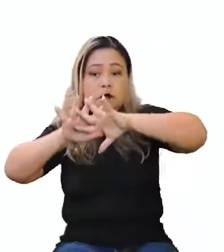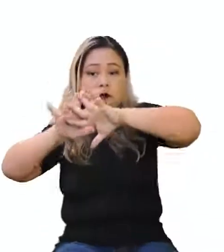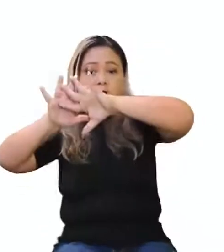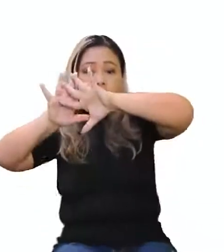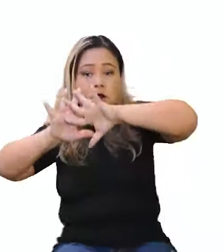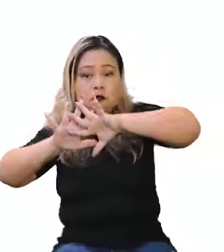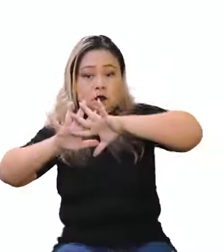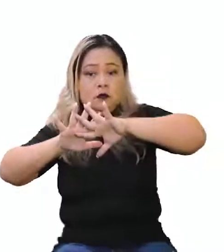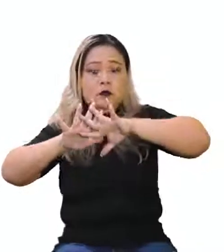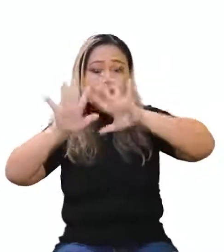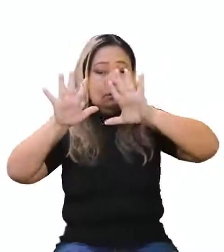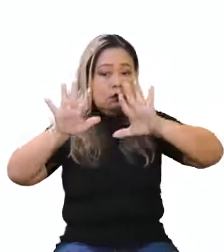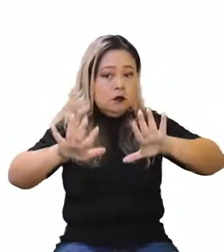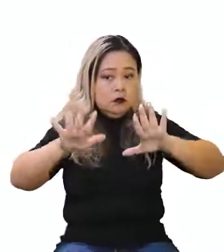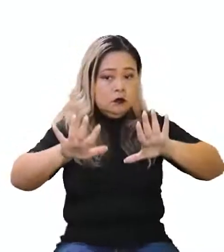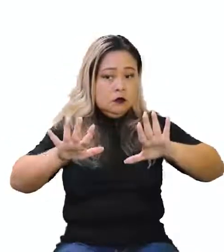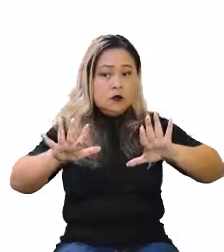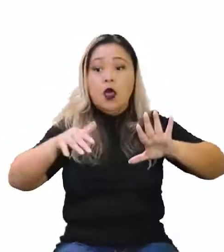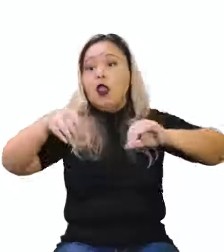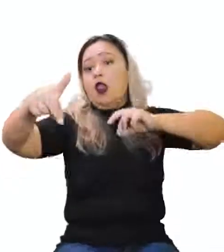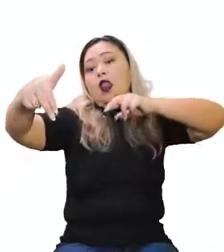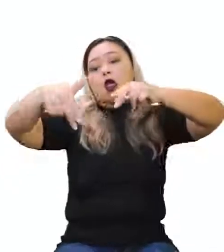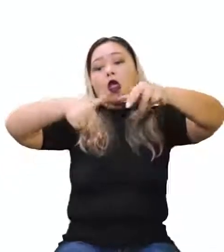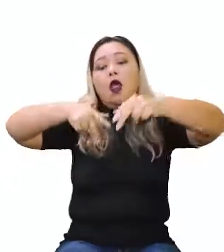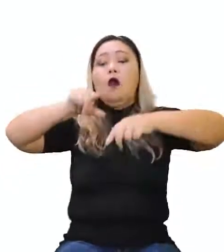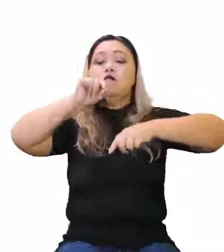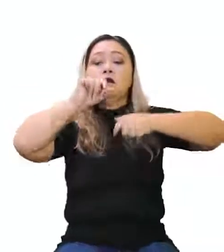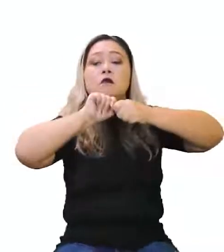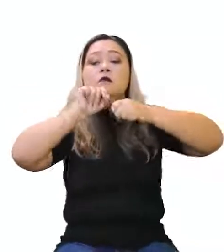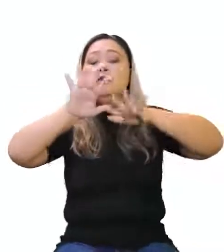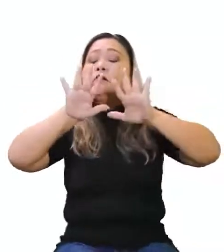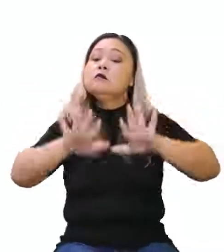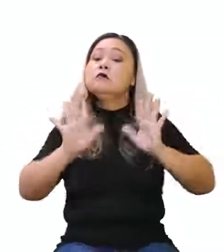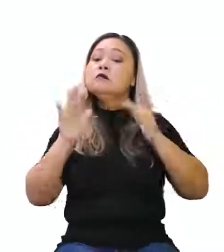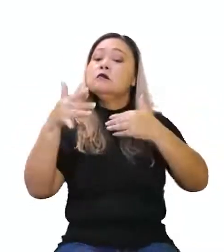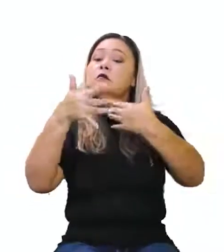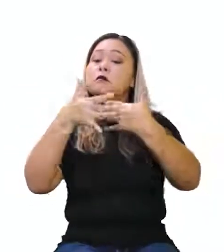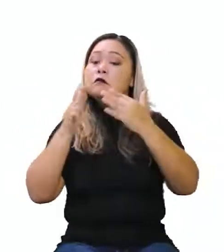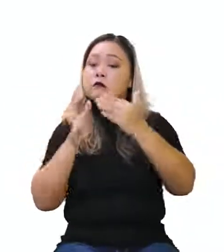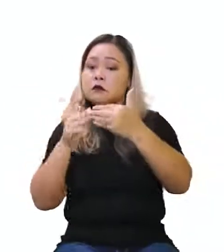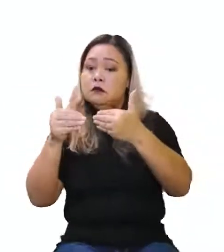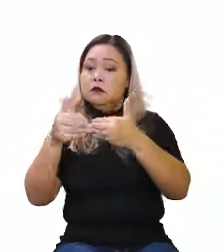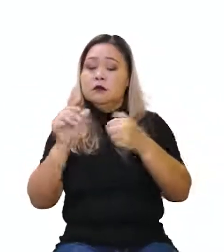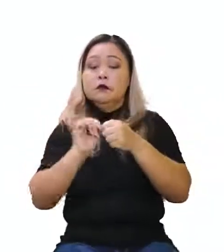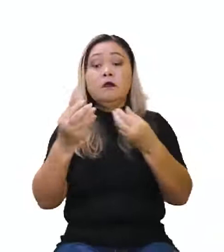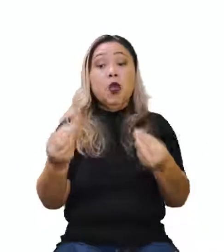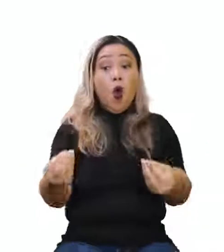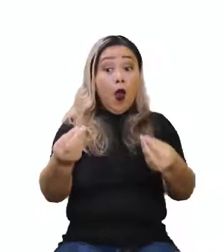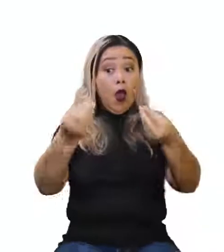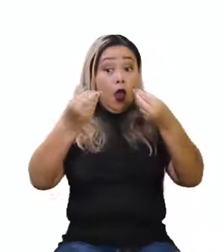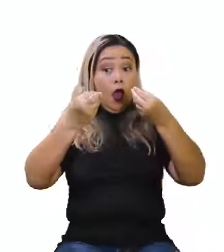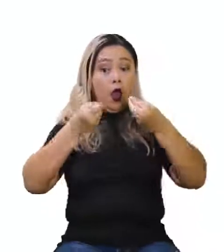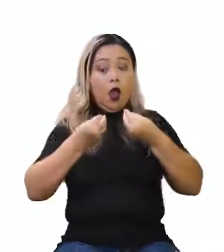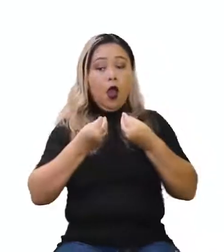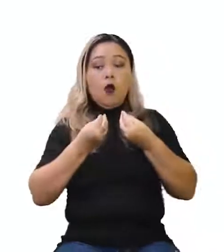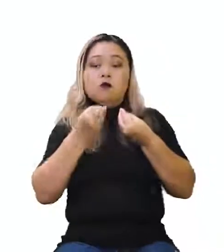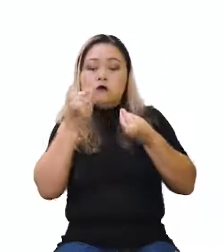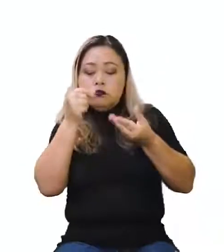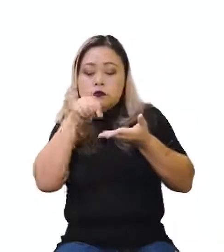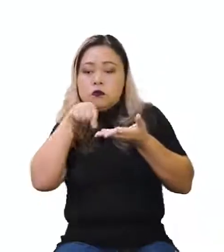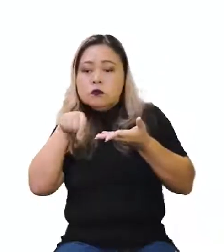estão paradinhos, eles não ficam andando atrás de comida, ficam fechados, recebendo nos